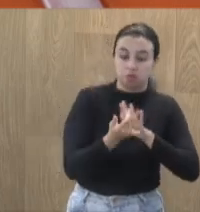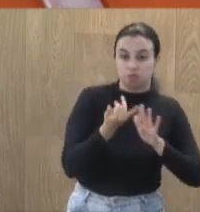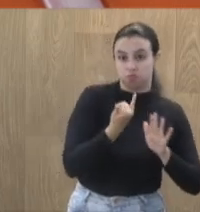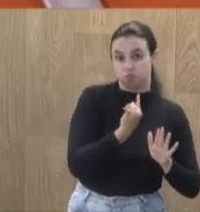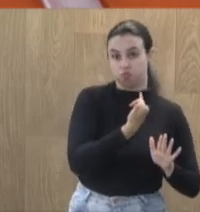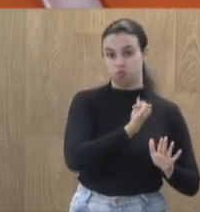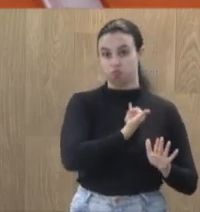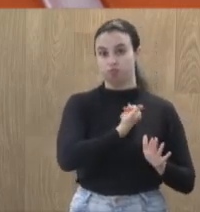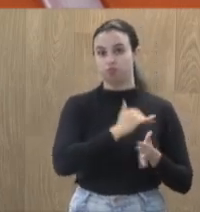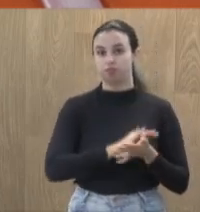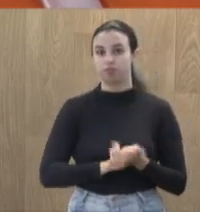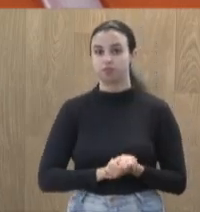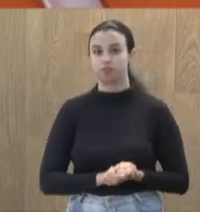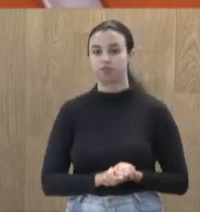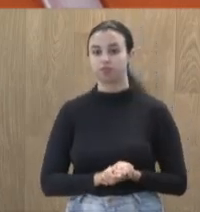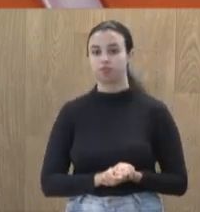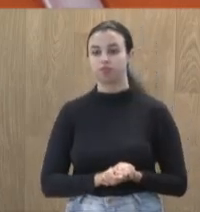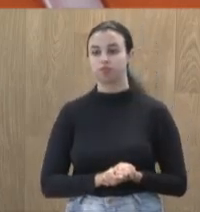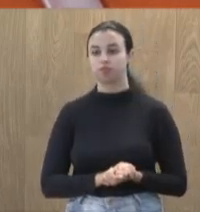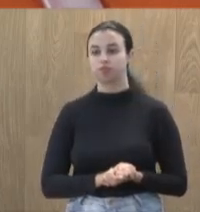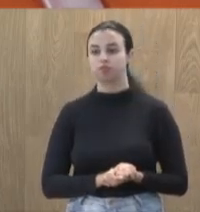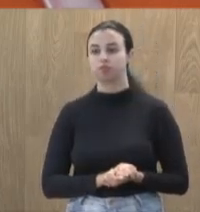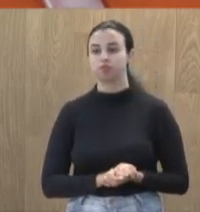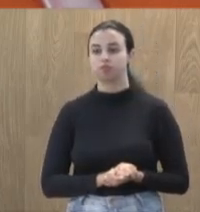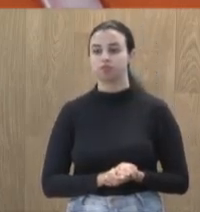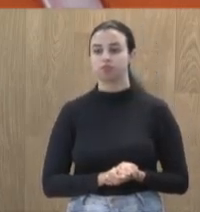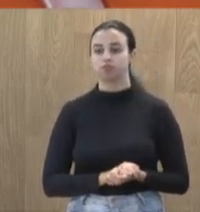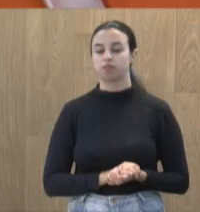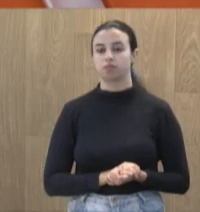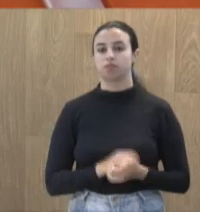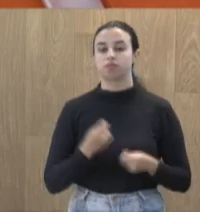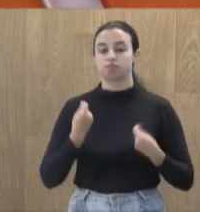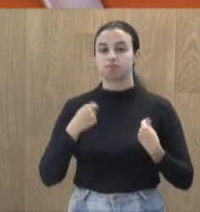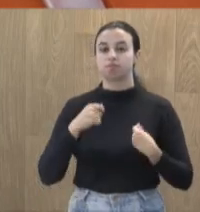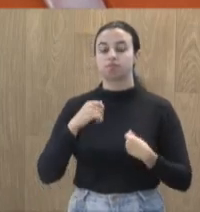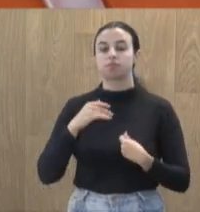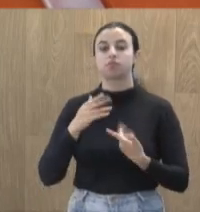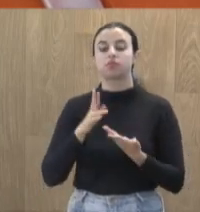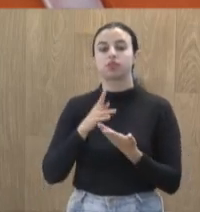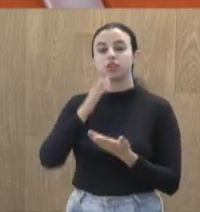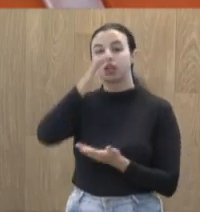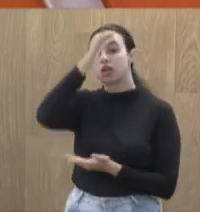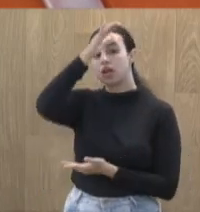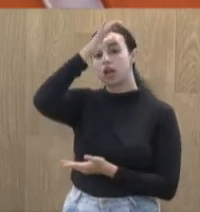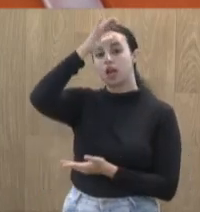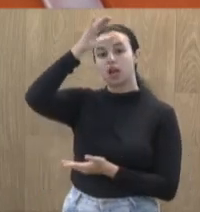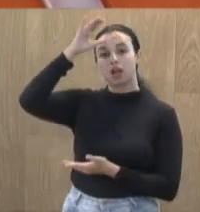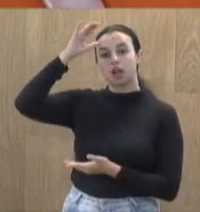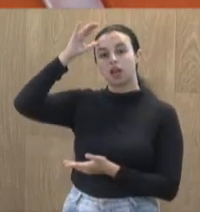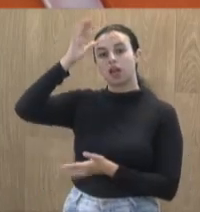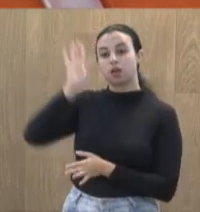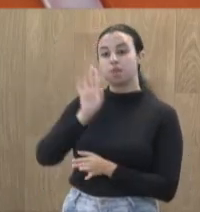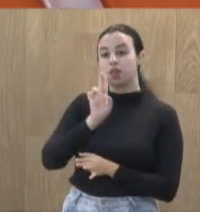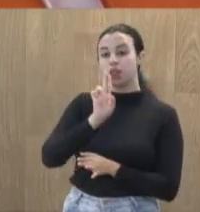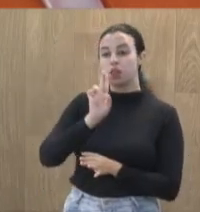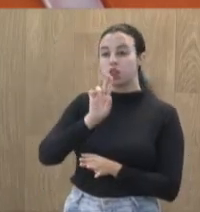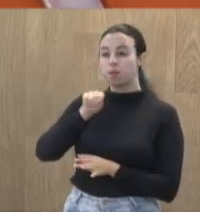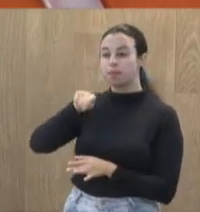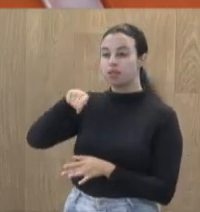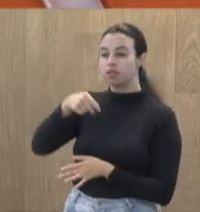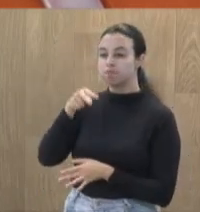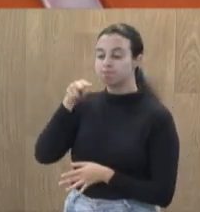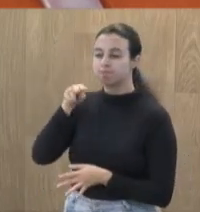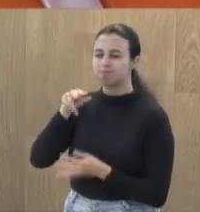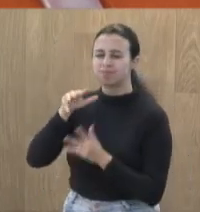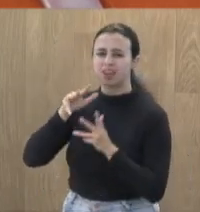Temos que resgatar o nome dessa casa que eu sempre levei no coração, como